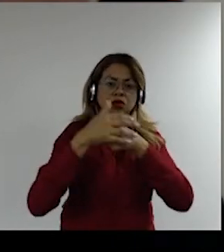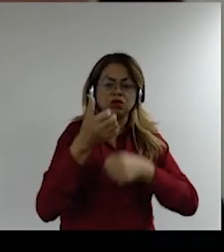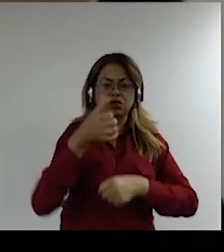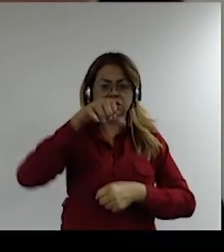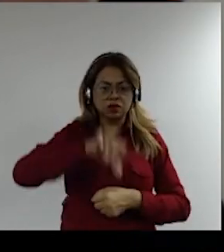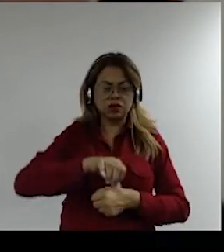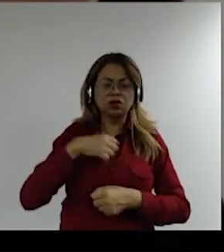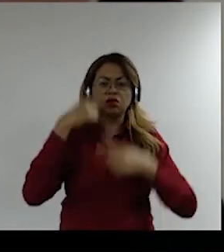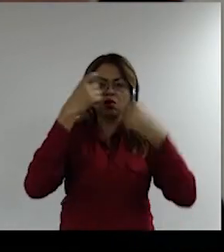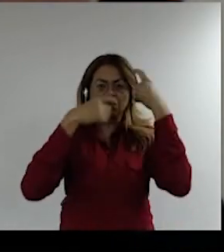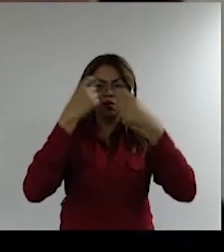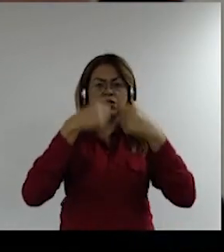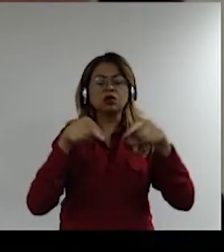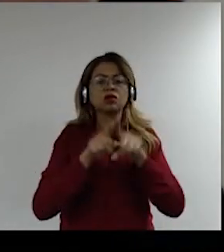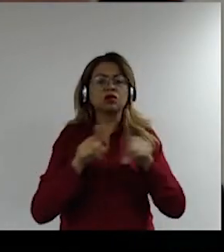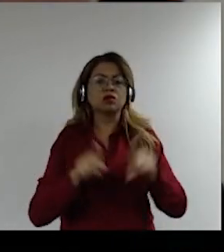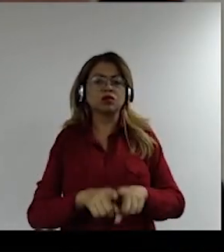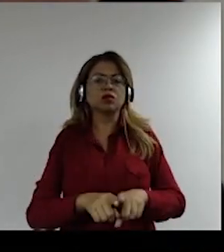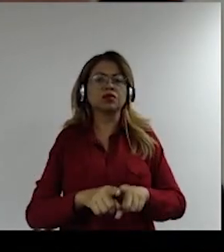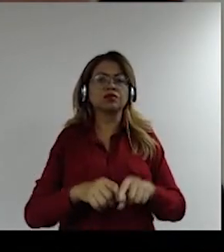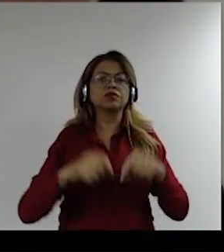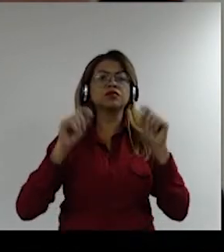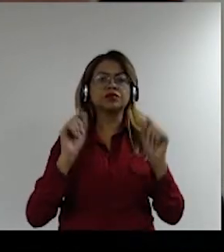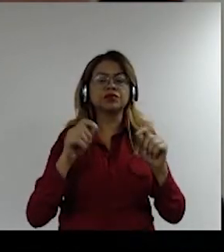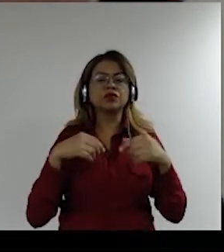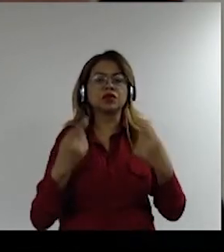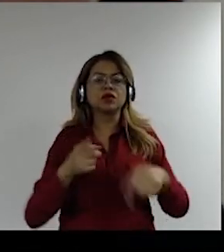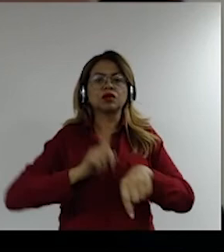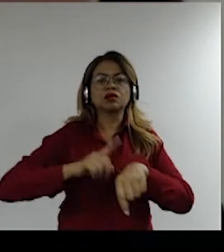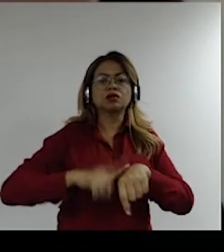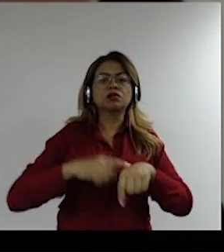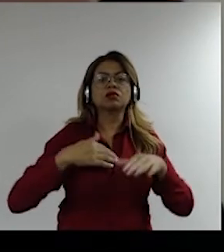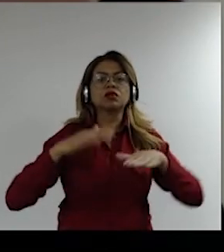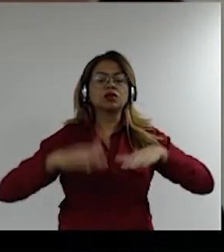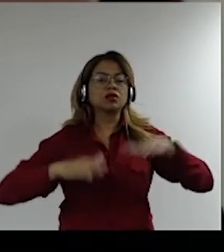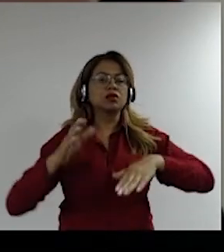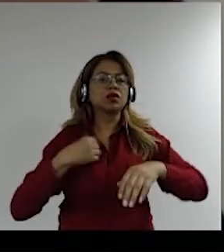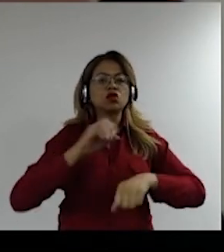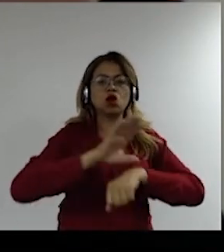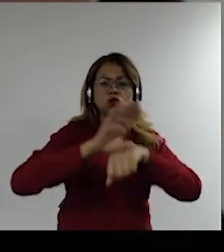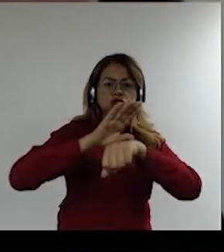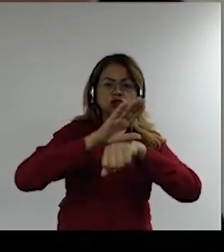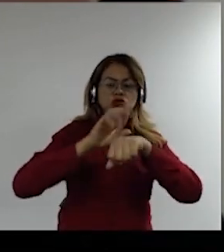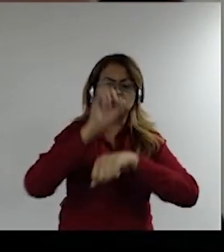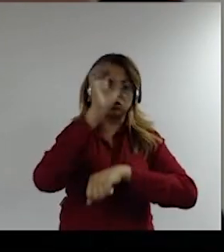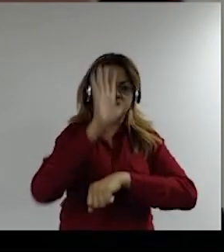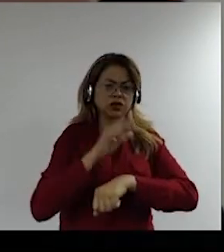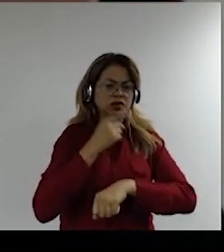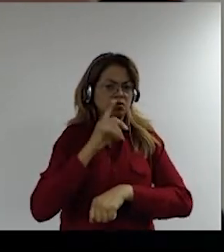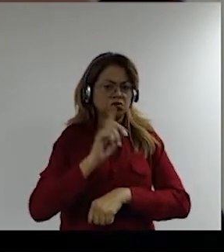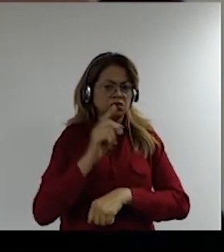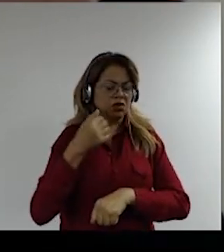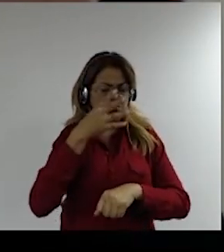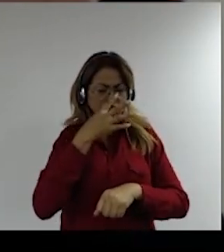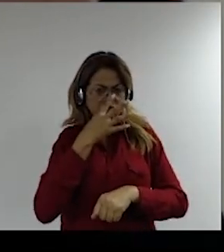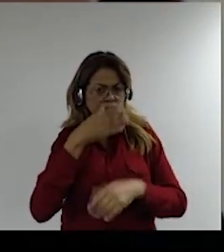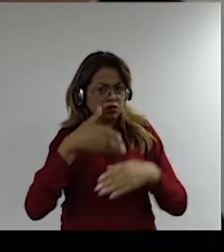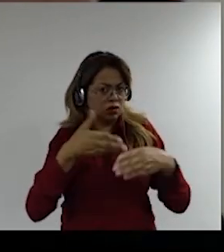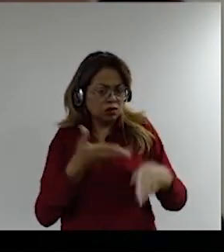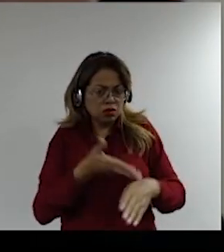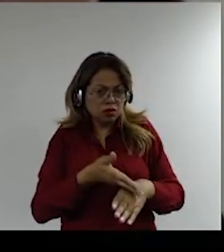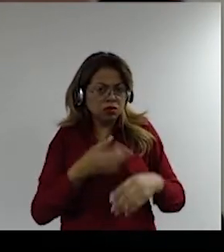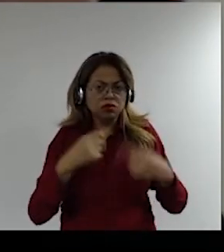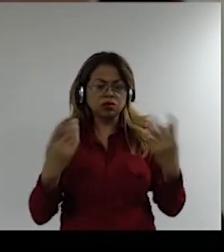uma preocupação que também me incomoda aqui agora, que a Constituição Federal não vem sendo observada com essa